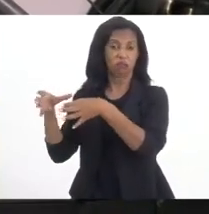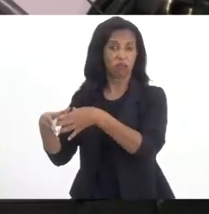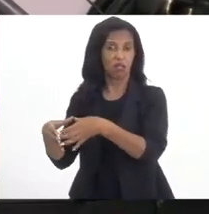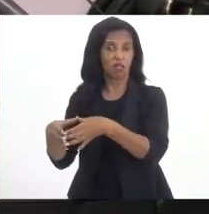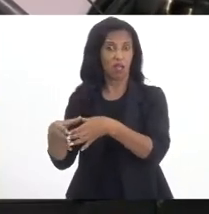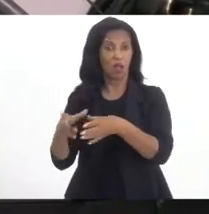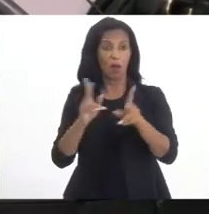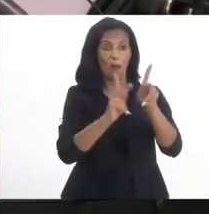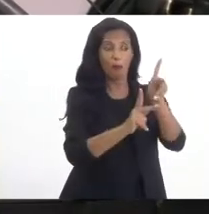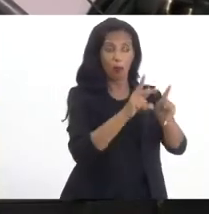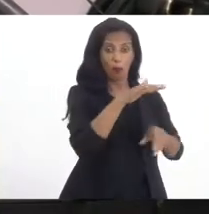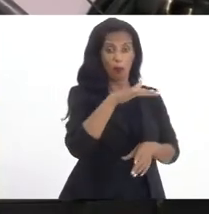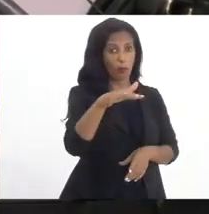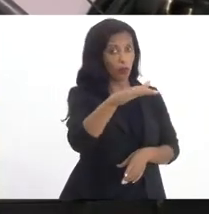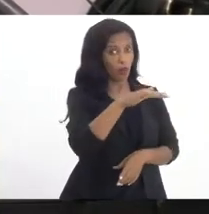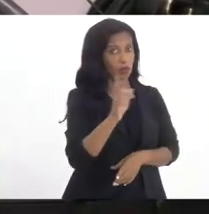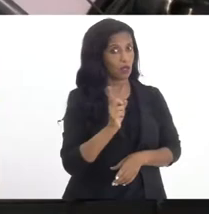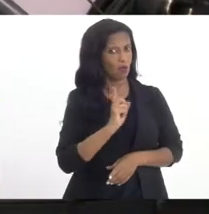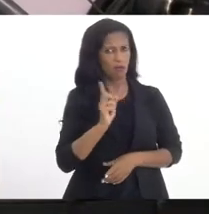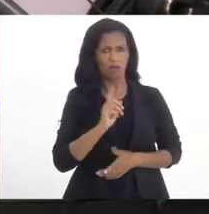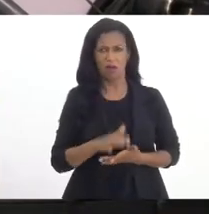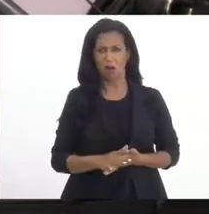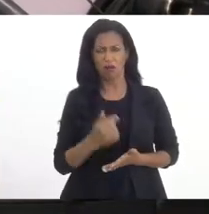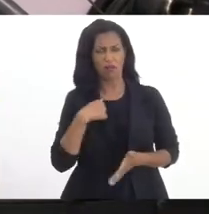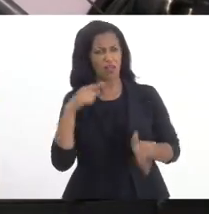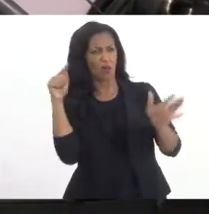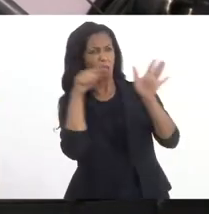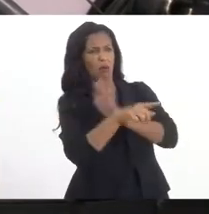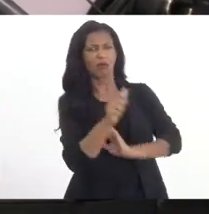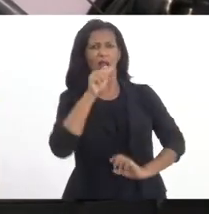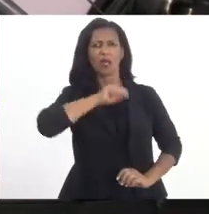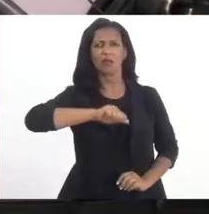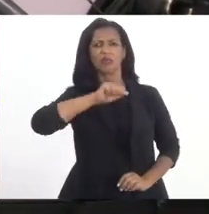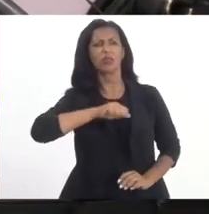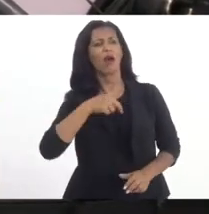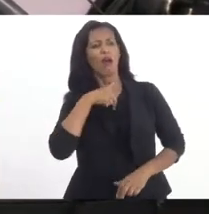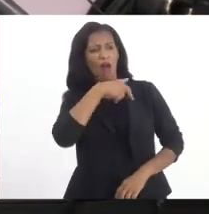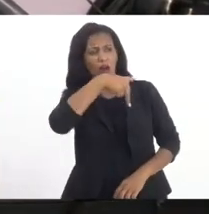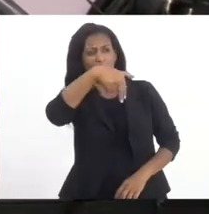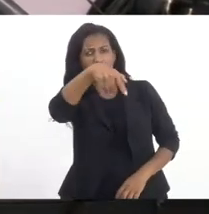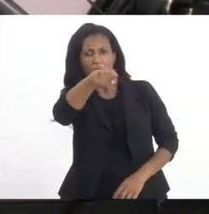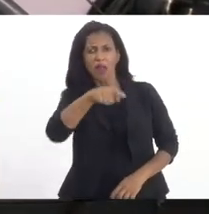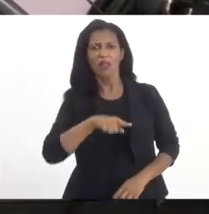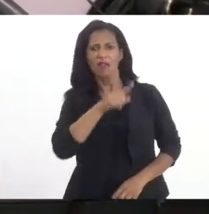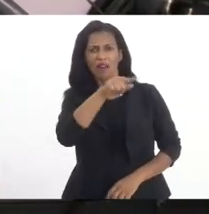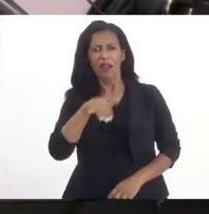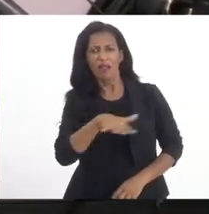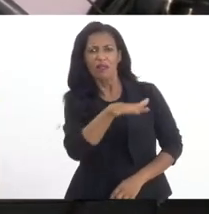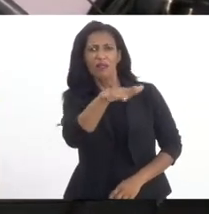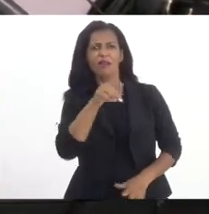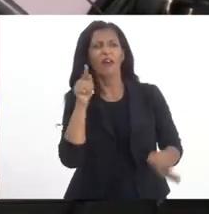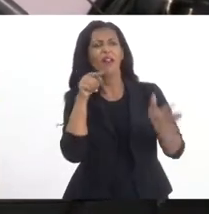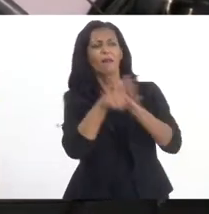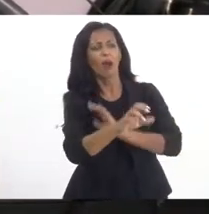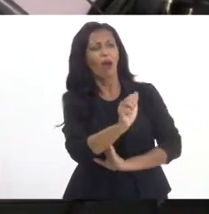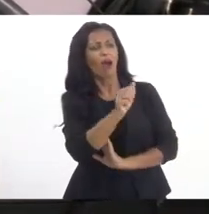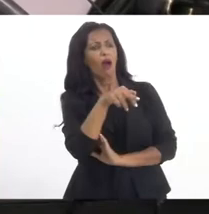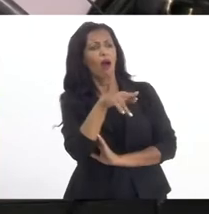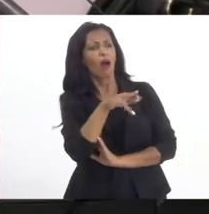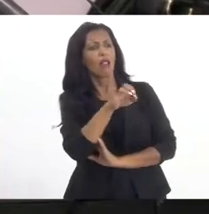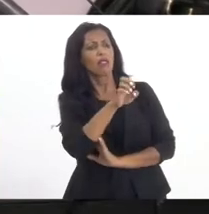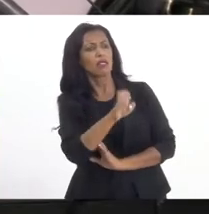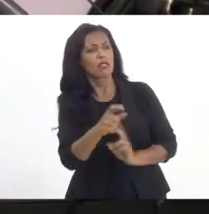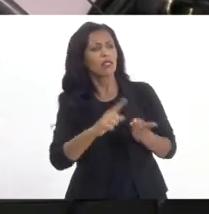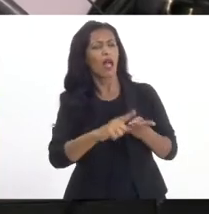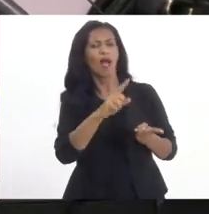citar aqui qualquer membro da associação de moradores, qualquer um, anda na Zona Oeste, dá um pulinho lá na comunidade, vai lá em Antares,